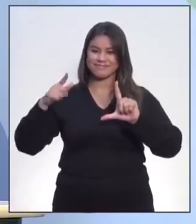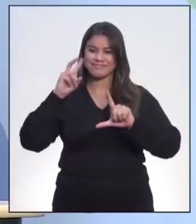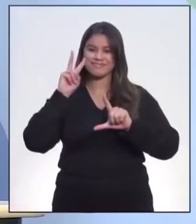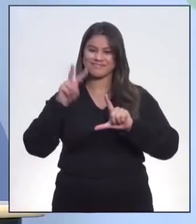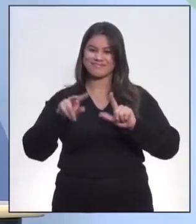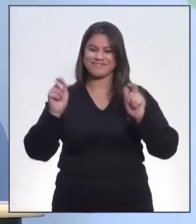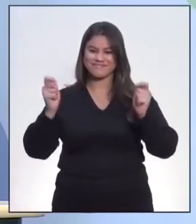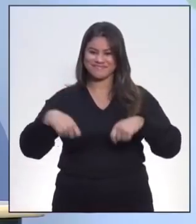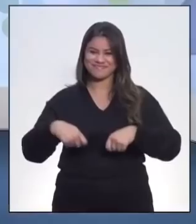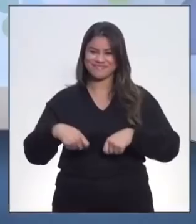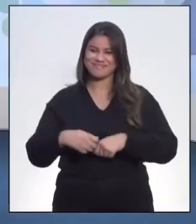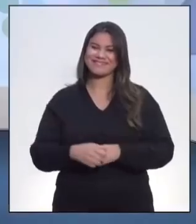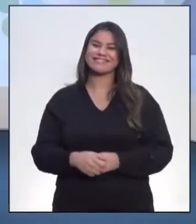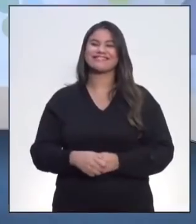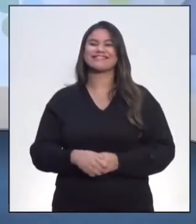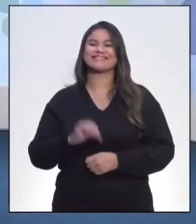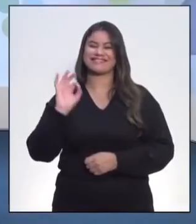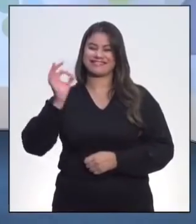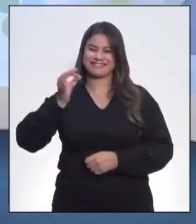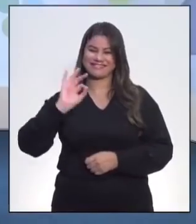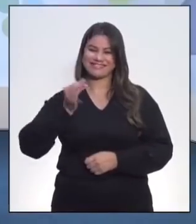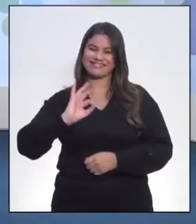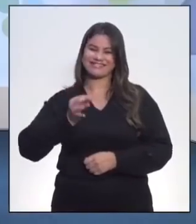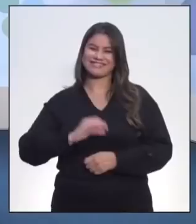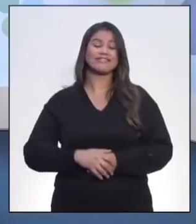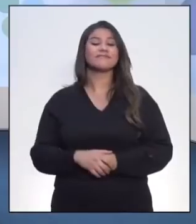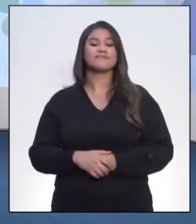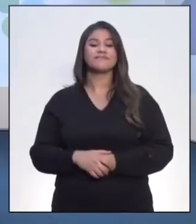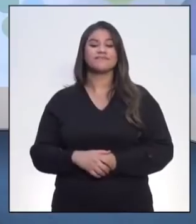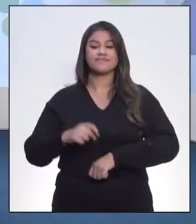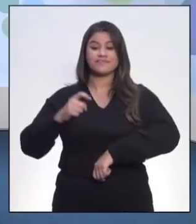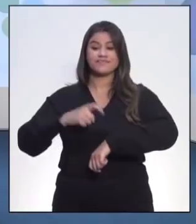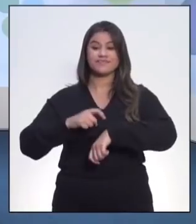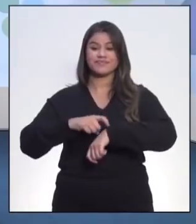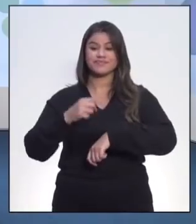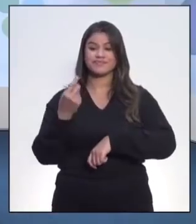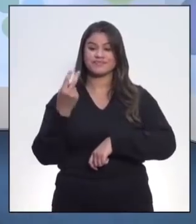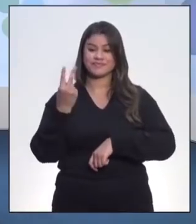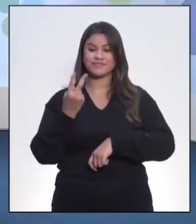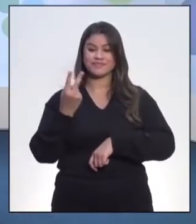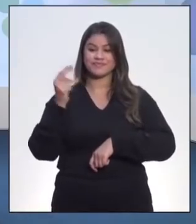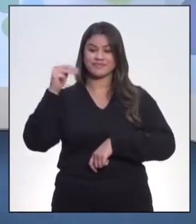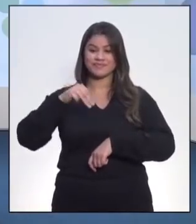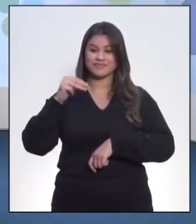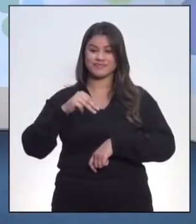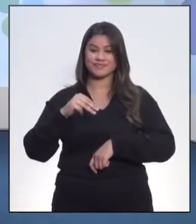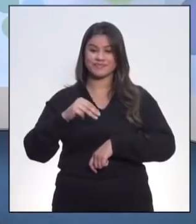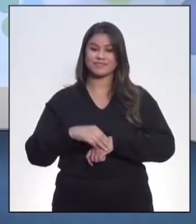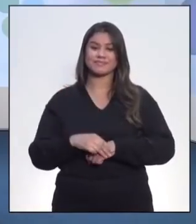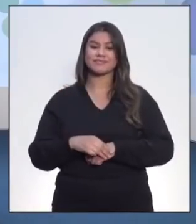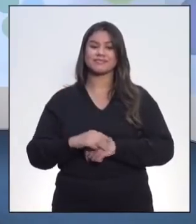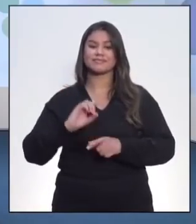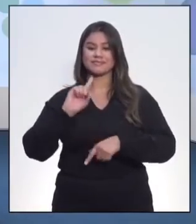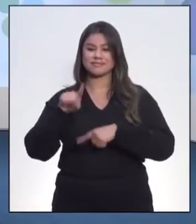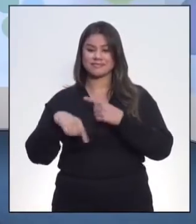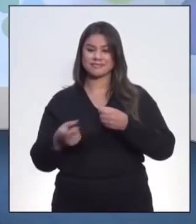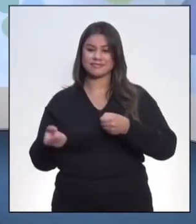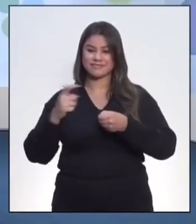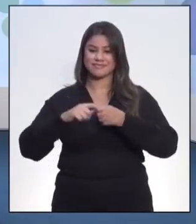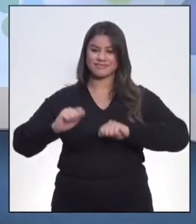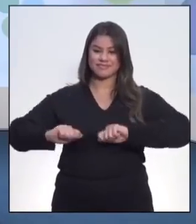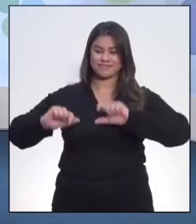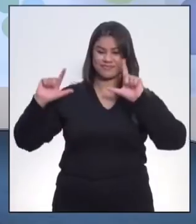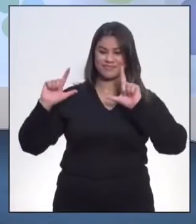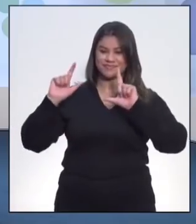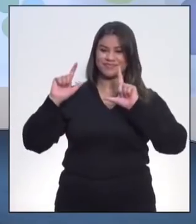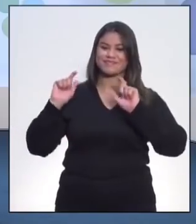ser? Isso. Obrigado, diretor. Obrigada. Ok. 2 minutinhos para vocês e essa aí a gente vai resolver lá na lousa.